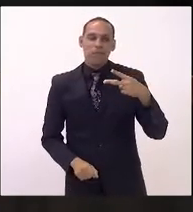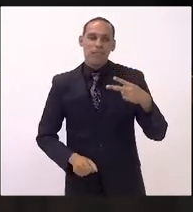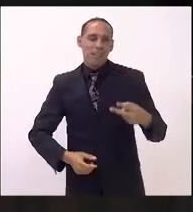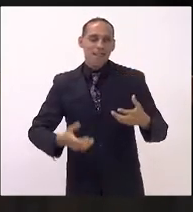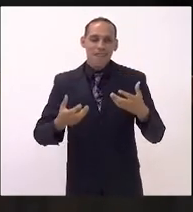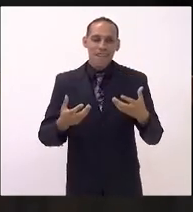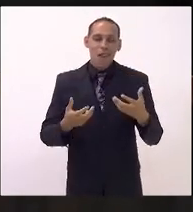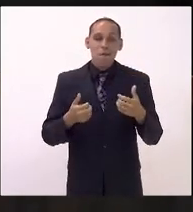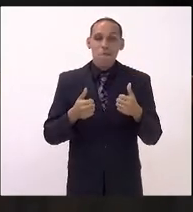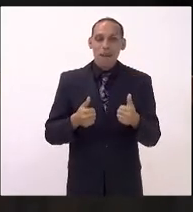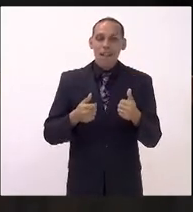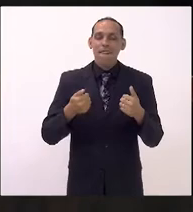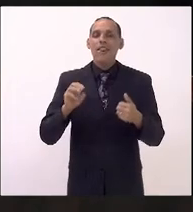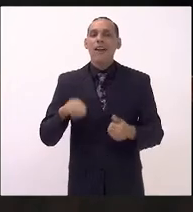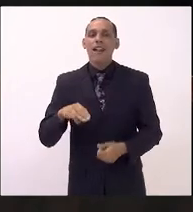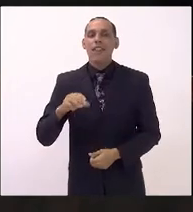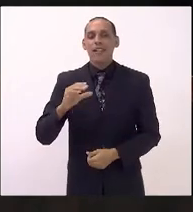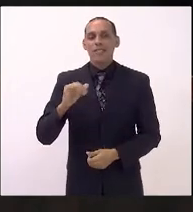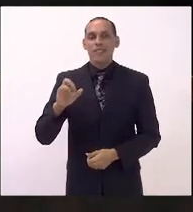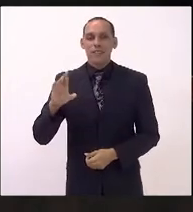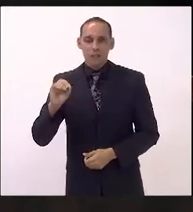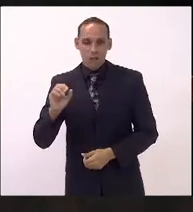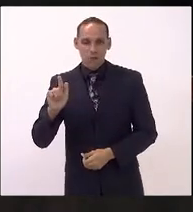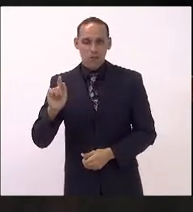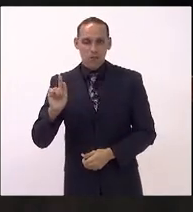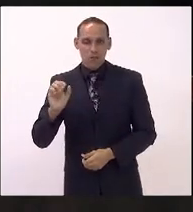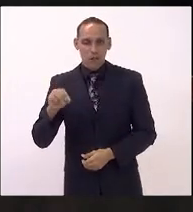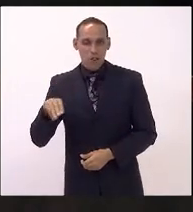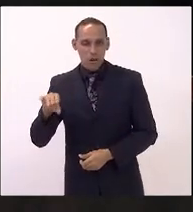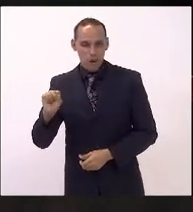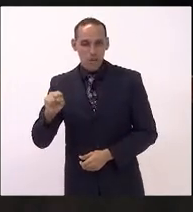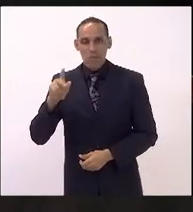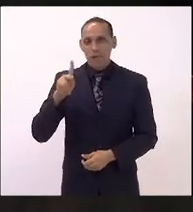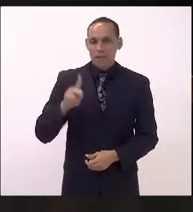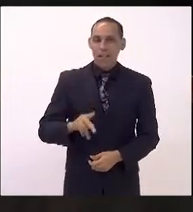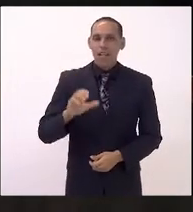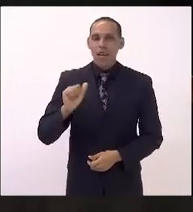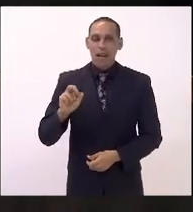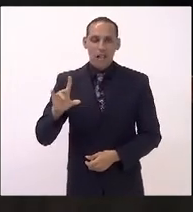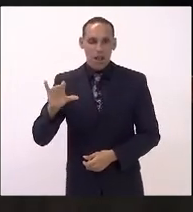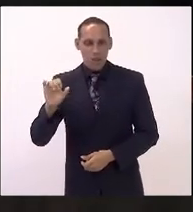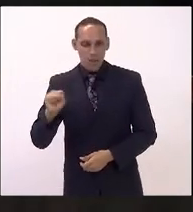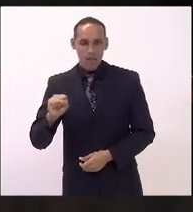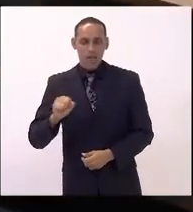muito bem, Ciro Gomes e presidente Carlos Lupe.